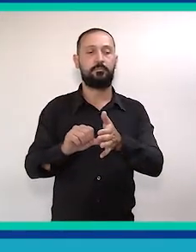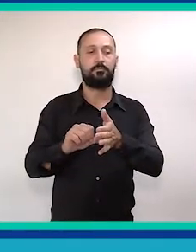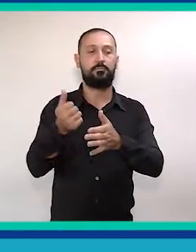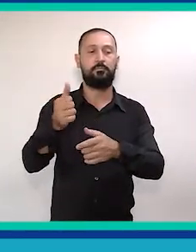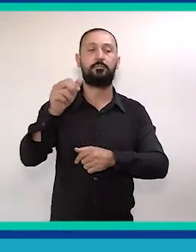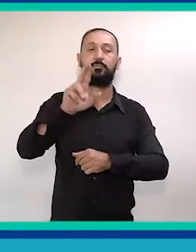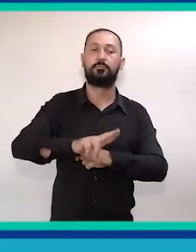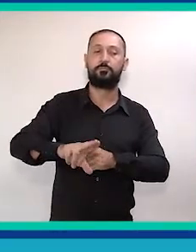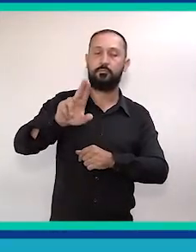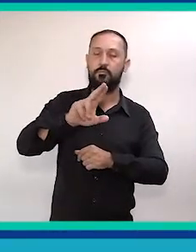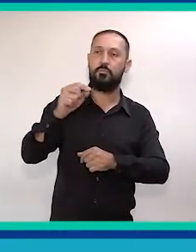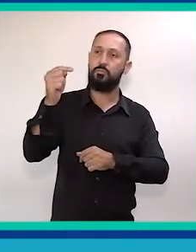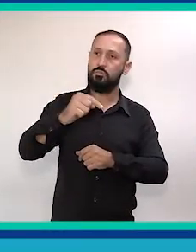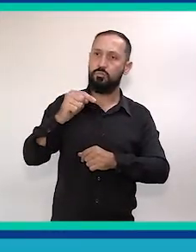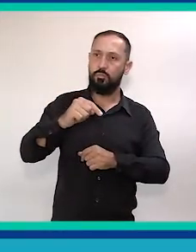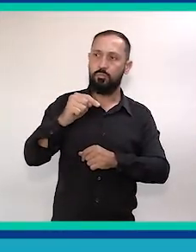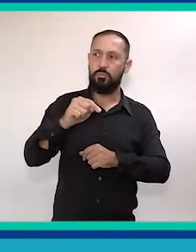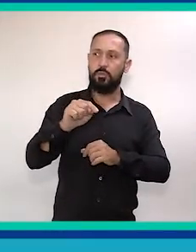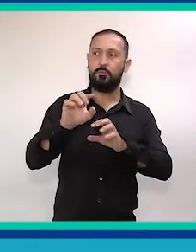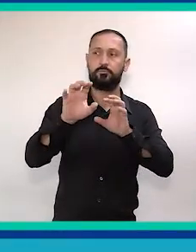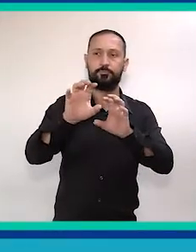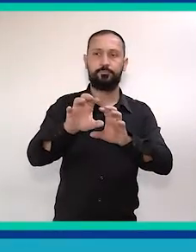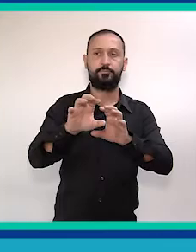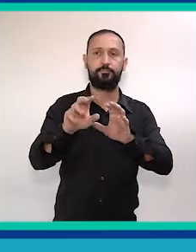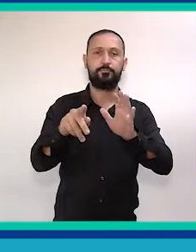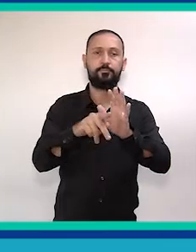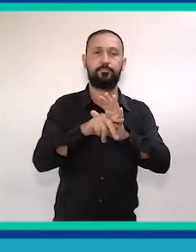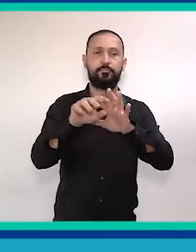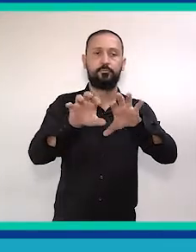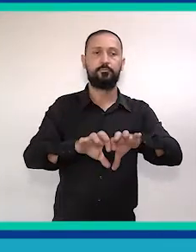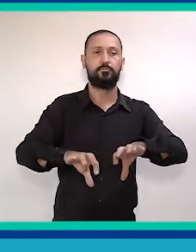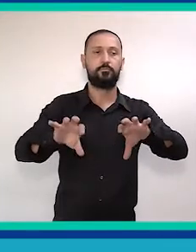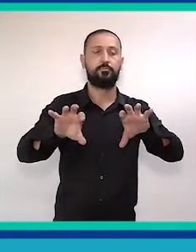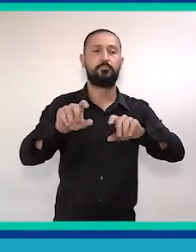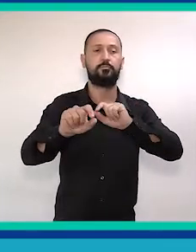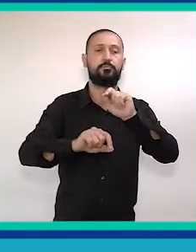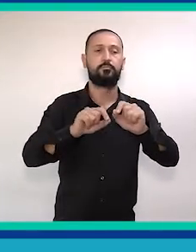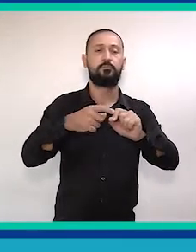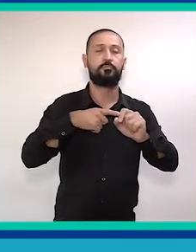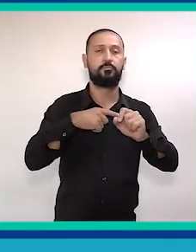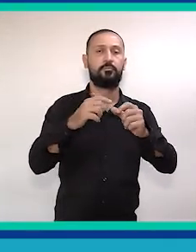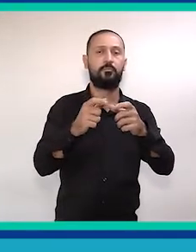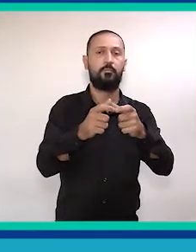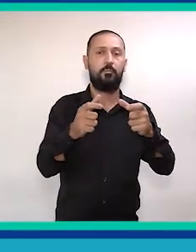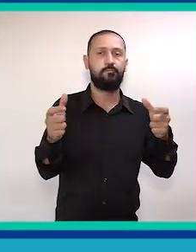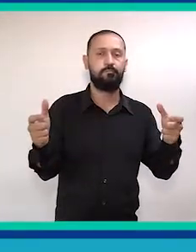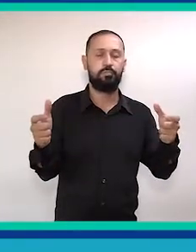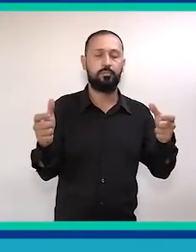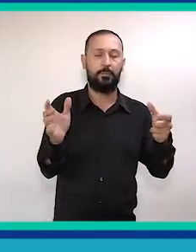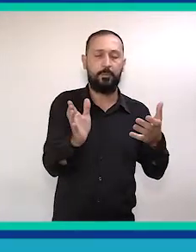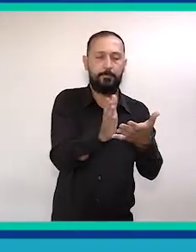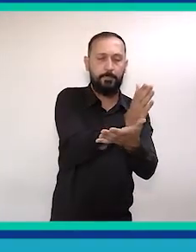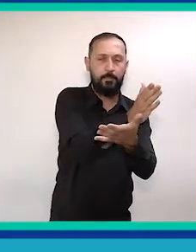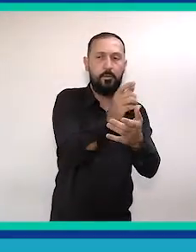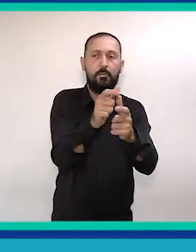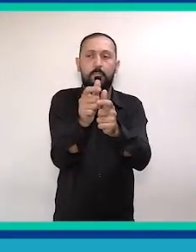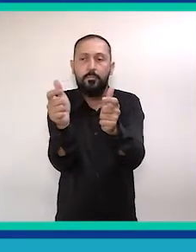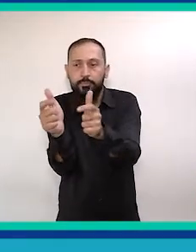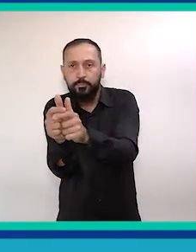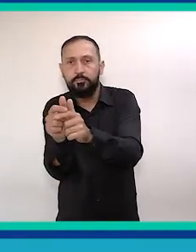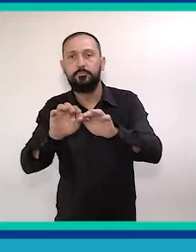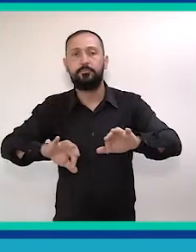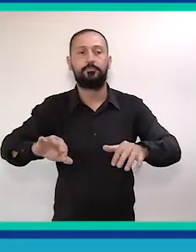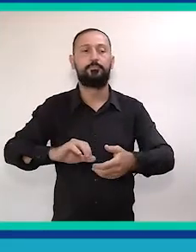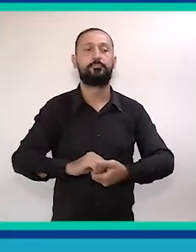Então, primeiro a gente trabalhou com essa cromatografia aqui, separando por tamanho.